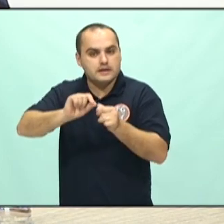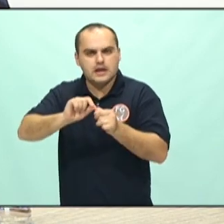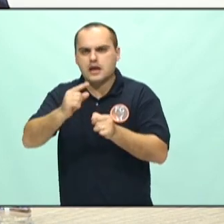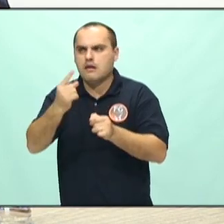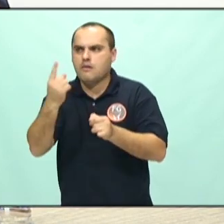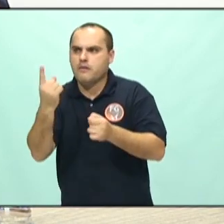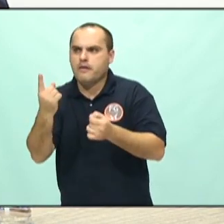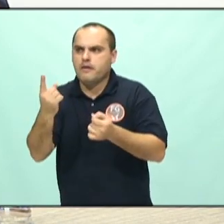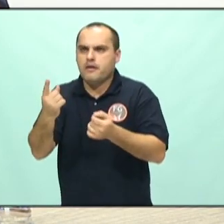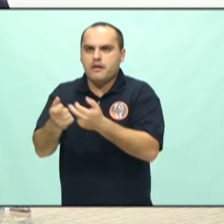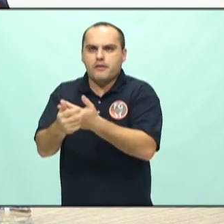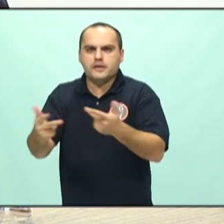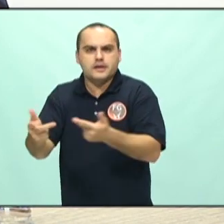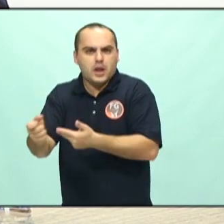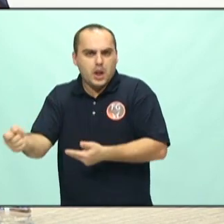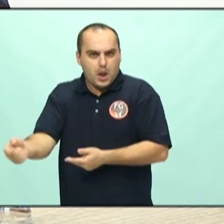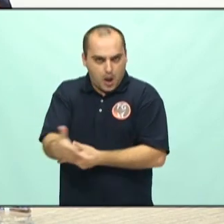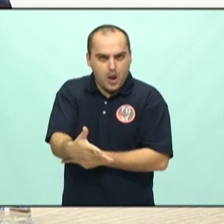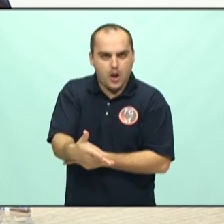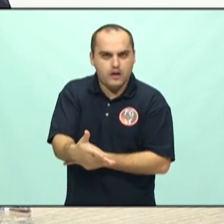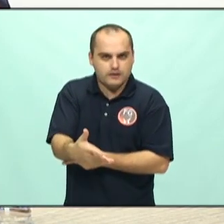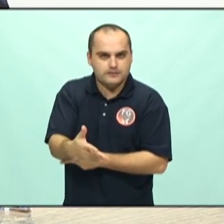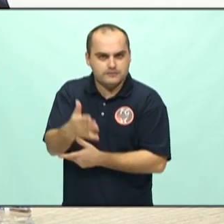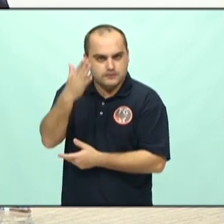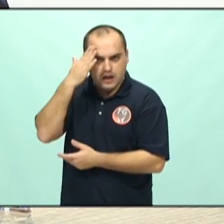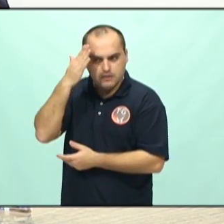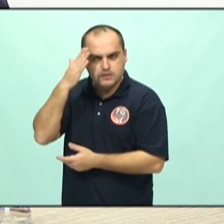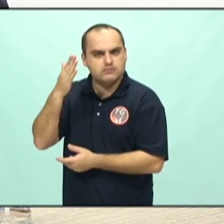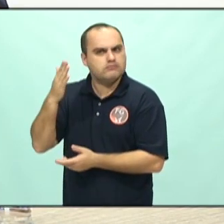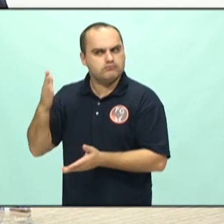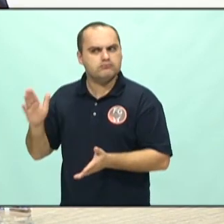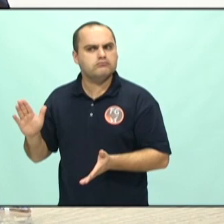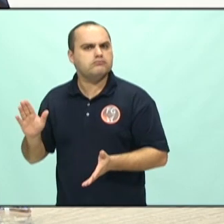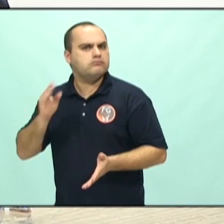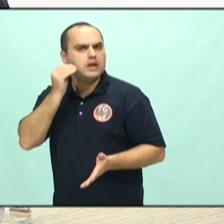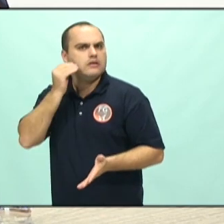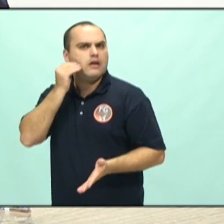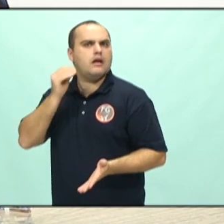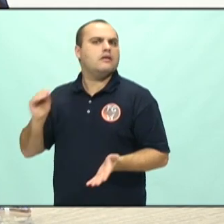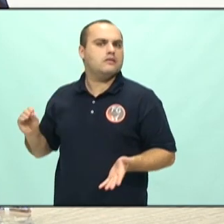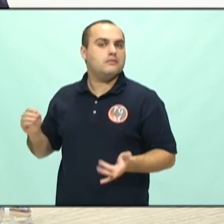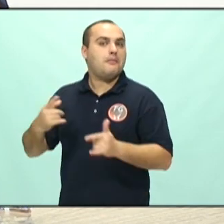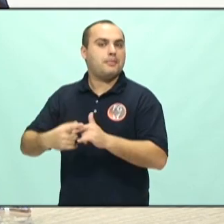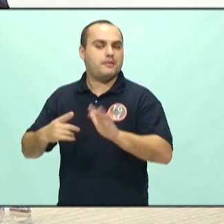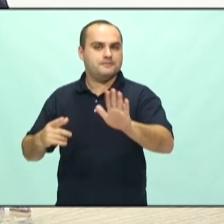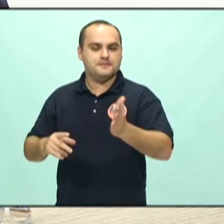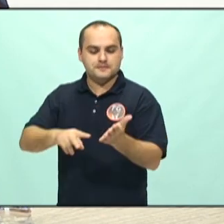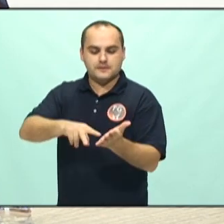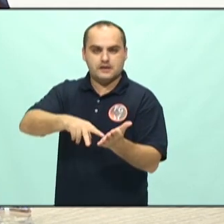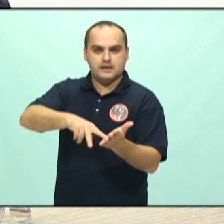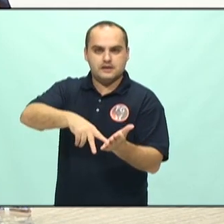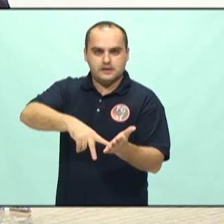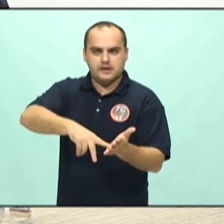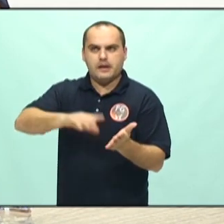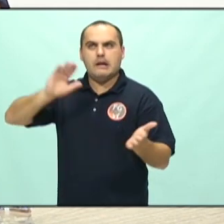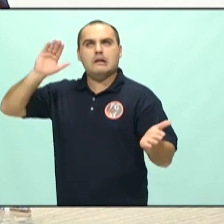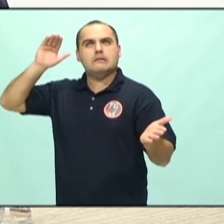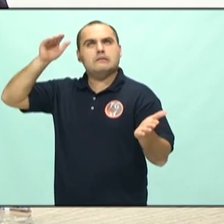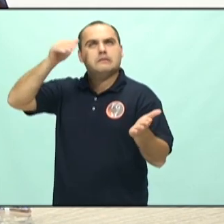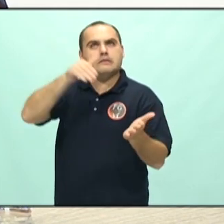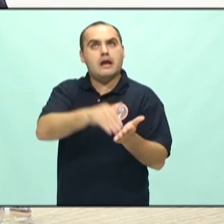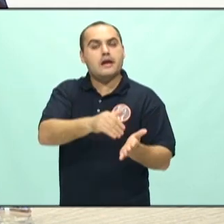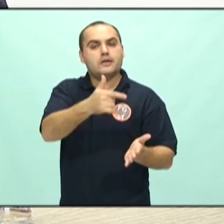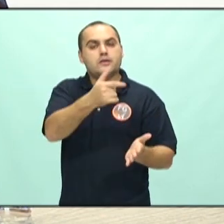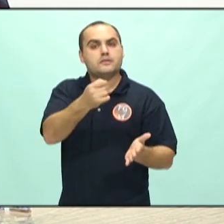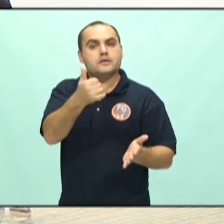até inovador, ousado, posso dizer, porque os sindicatos tinham uma tradição até 2016